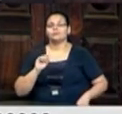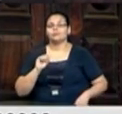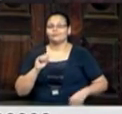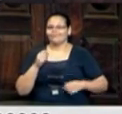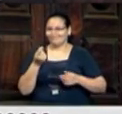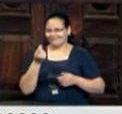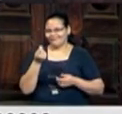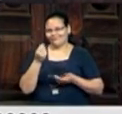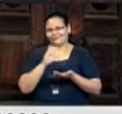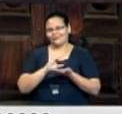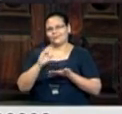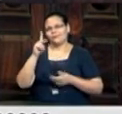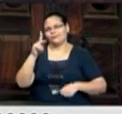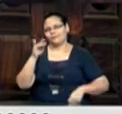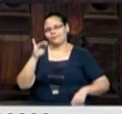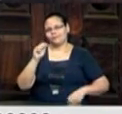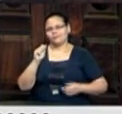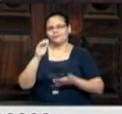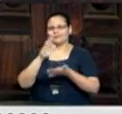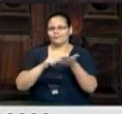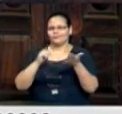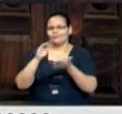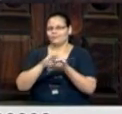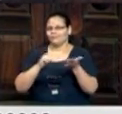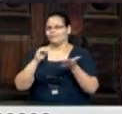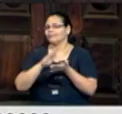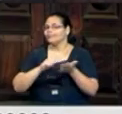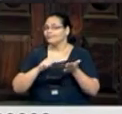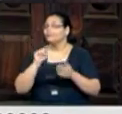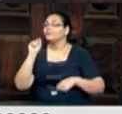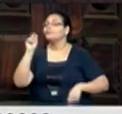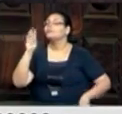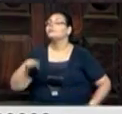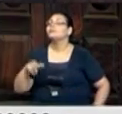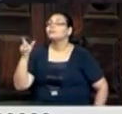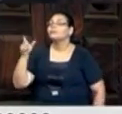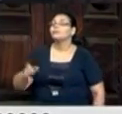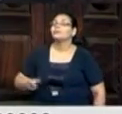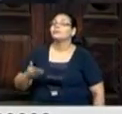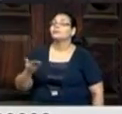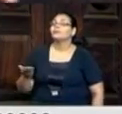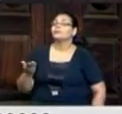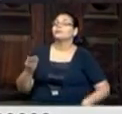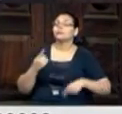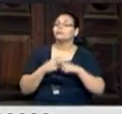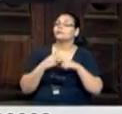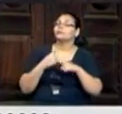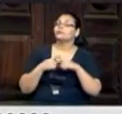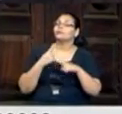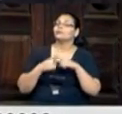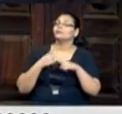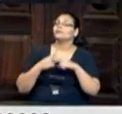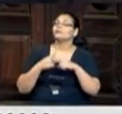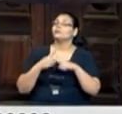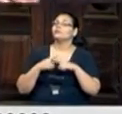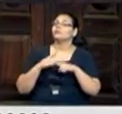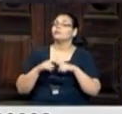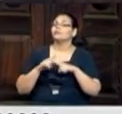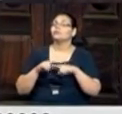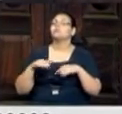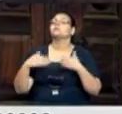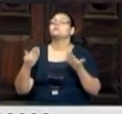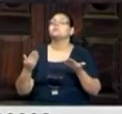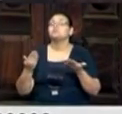Descapitalizaram a Previdência. E quem que descapitalizou a Previdência? Aliás, por quê? Quais são